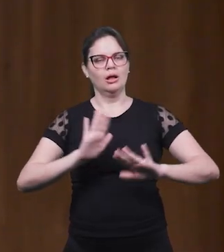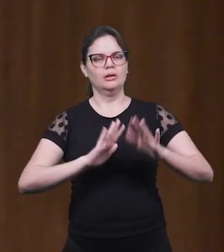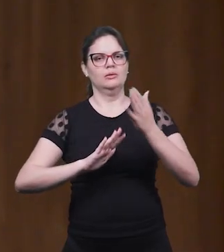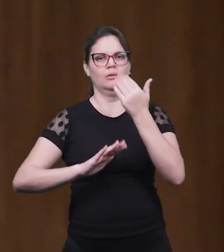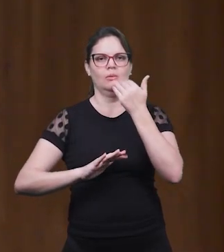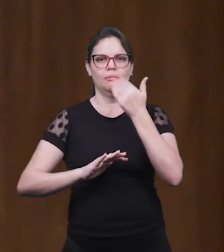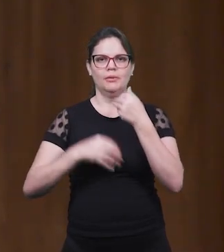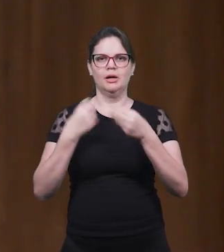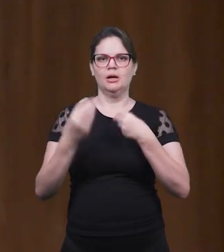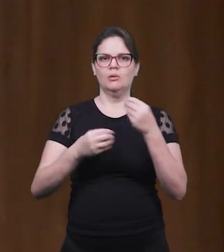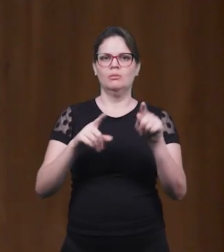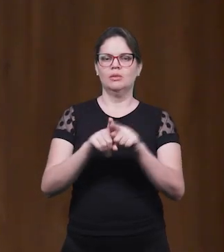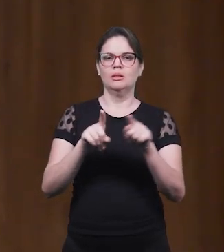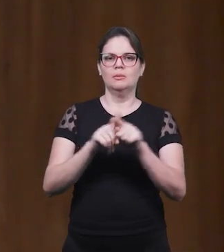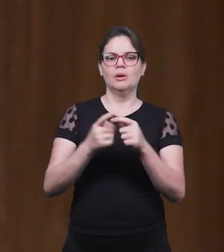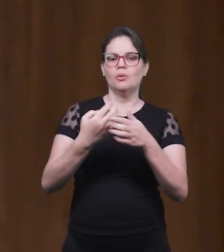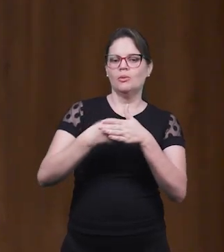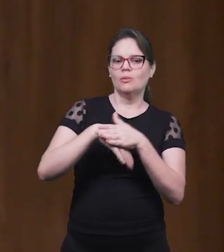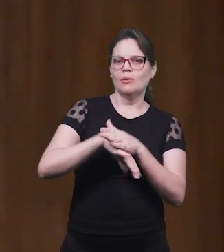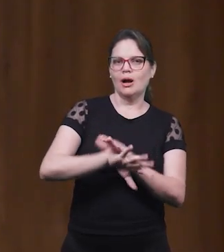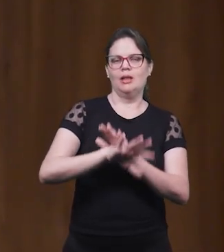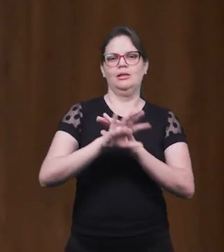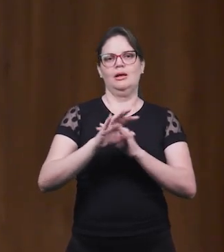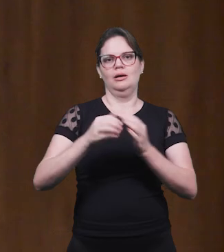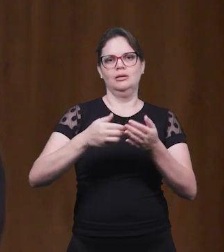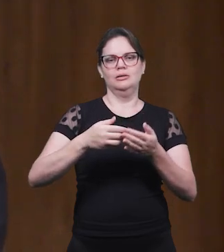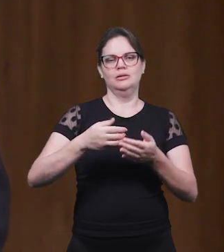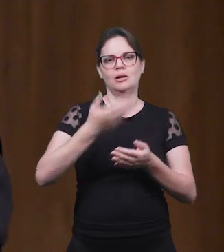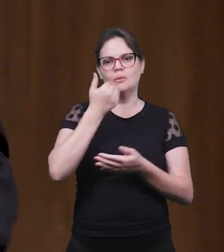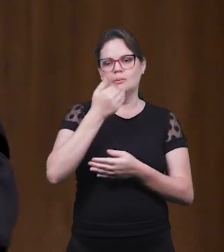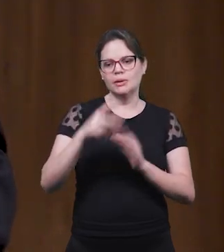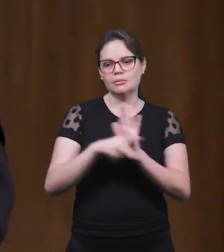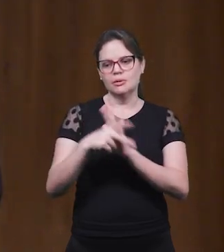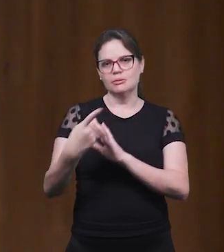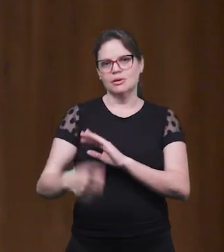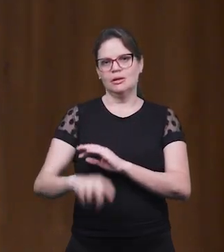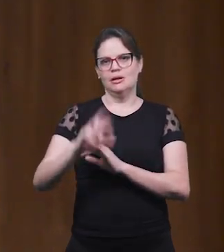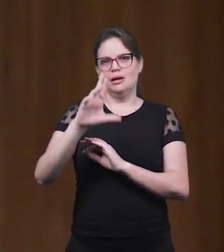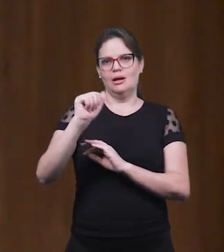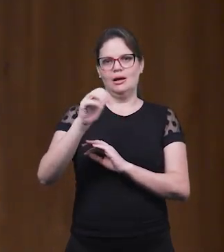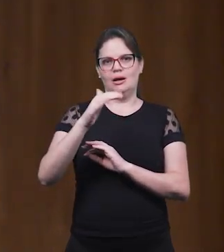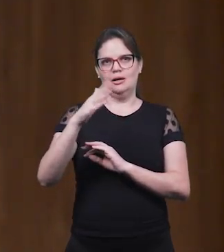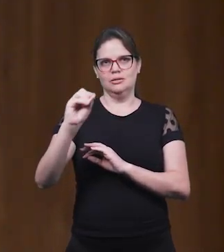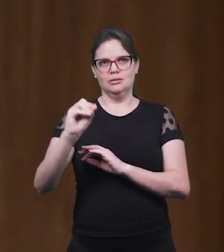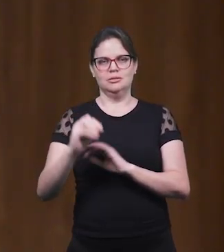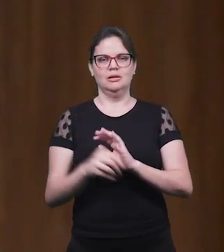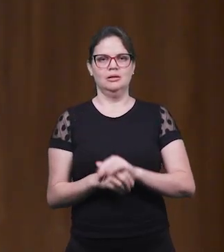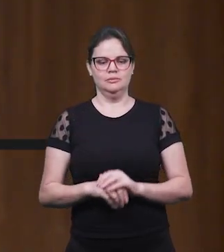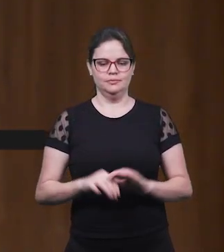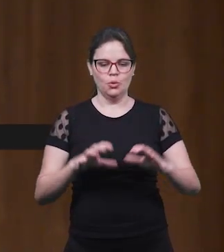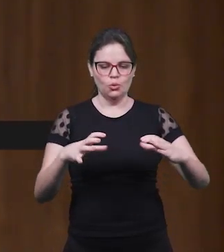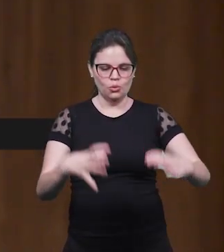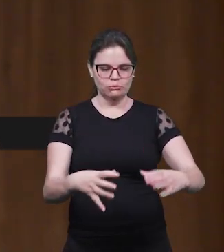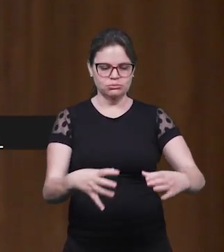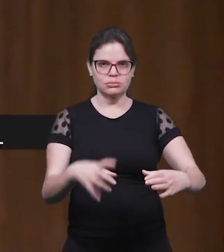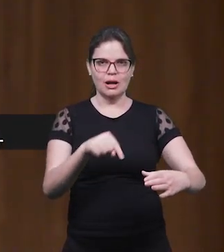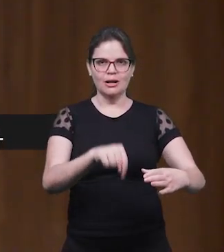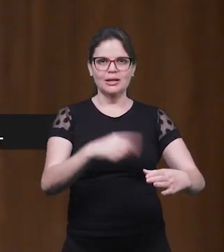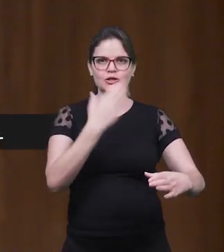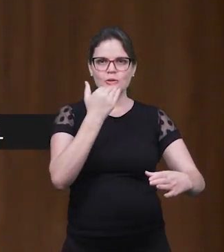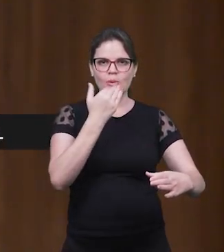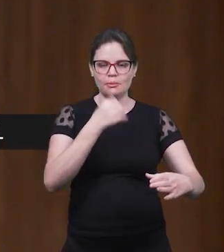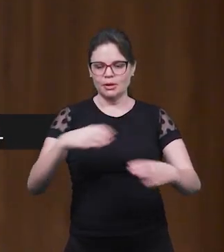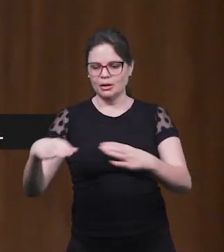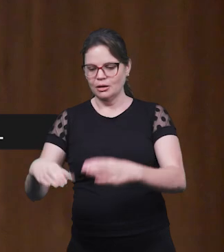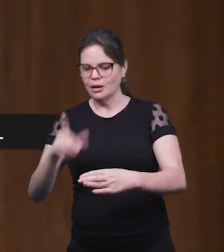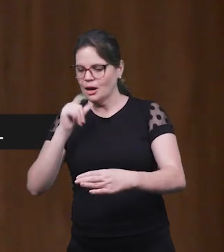de conservar, né, a ração, o coxozinho ali da comida, da água.